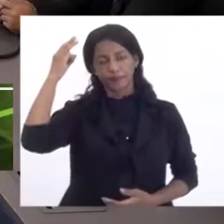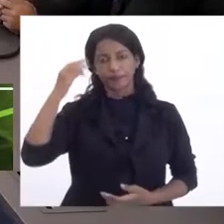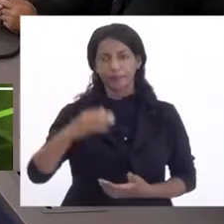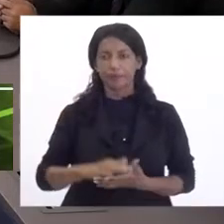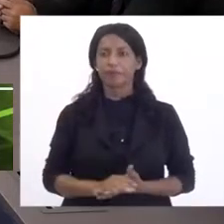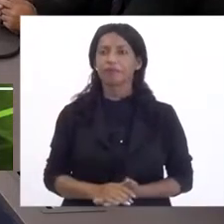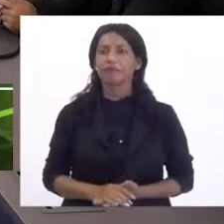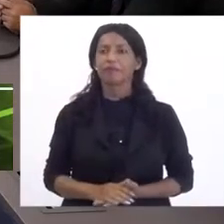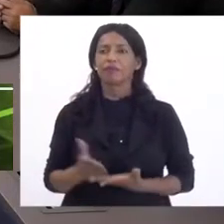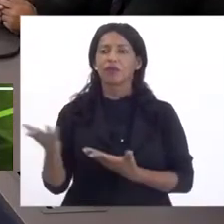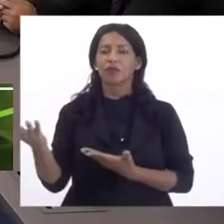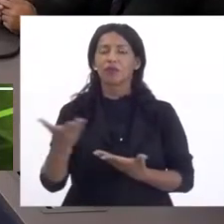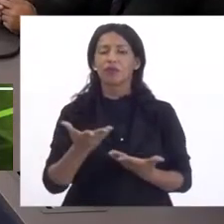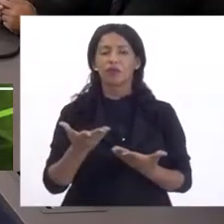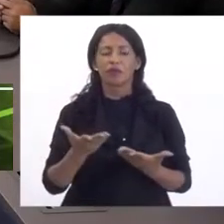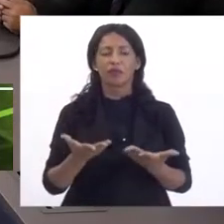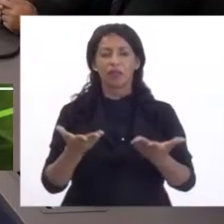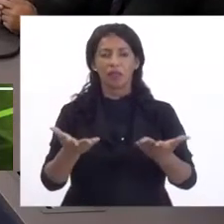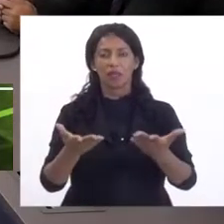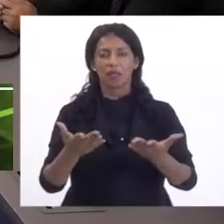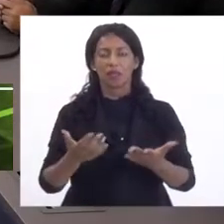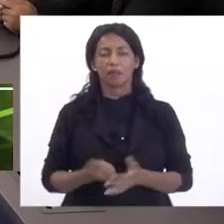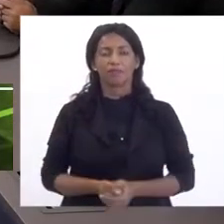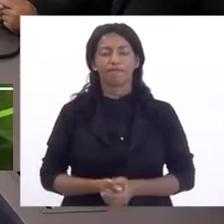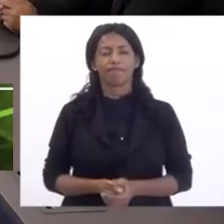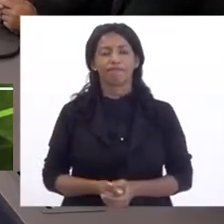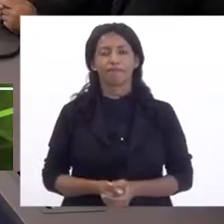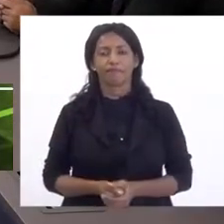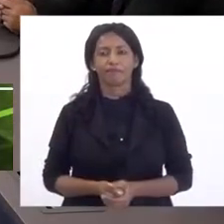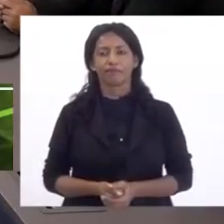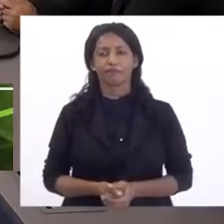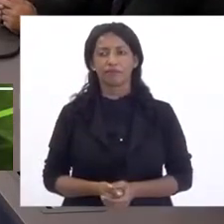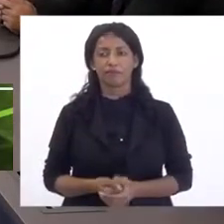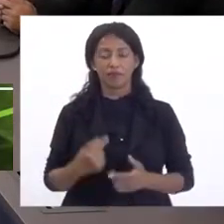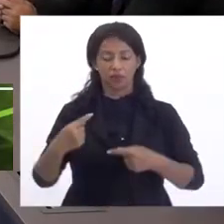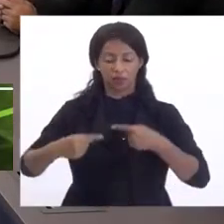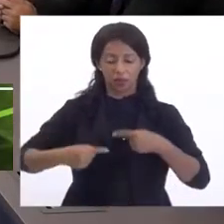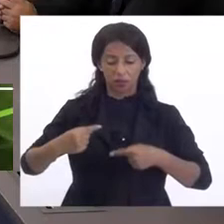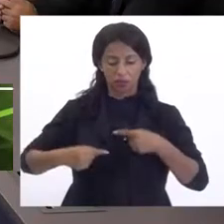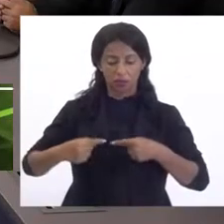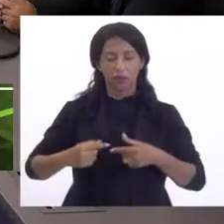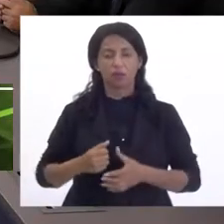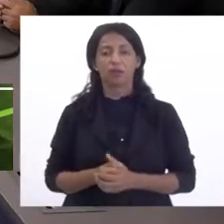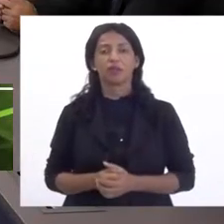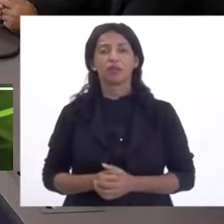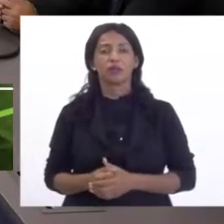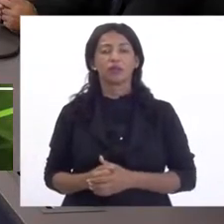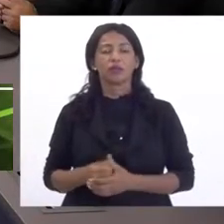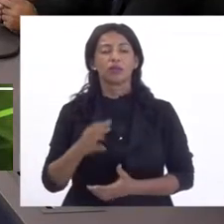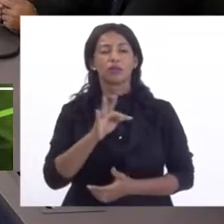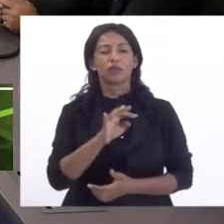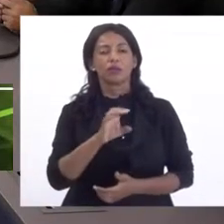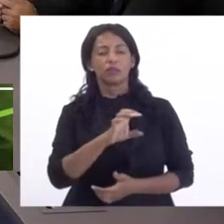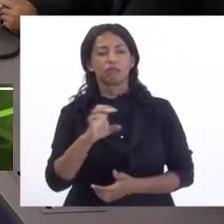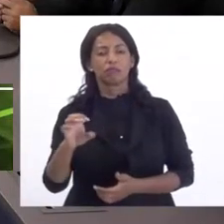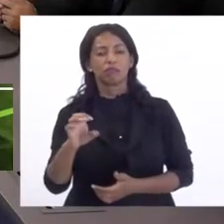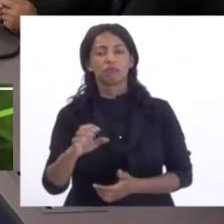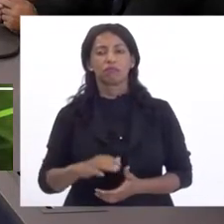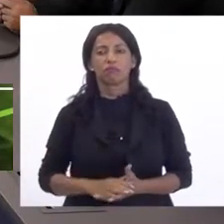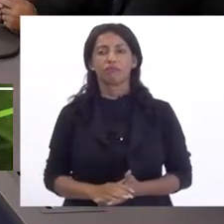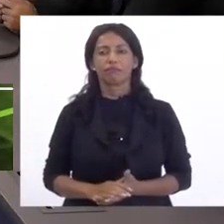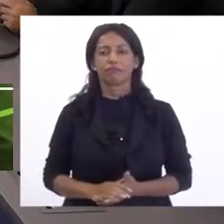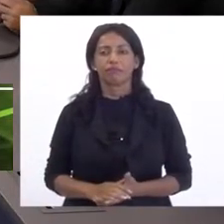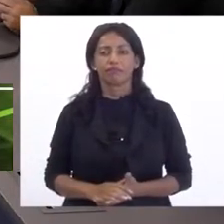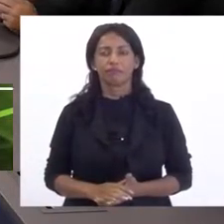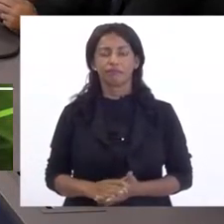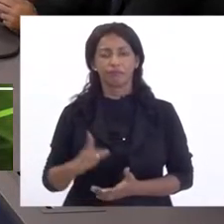quero franquear a palavra, senhores deputados, queira discutir as contas da gestão do Poder Executivo e do Tribunal de Contas do Estado do Rio de Janeiro. Senhor